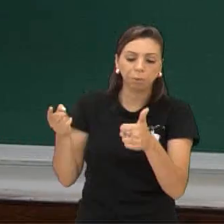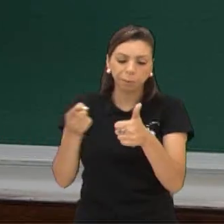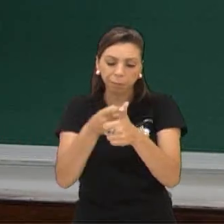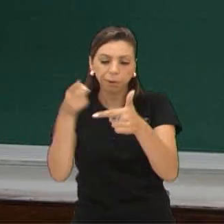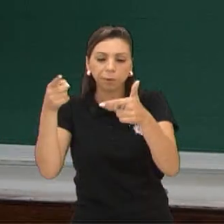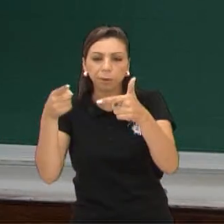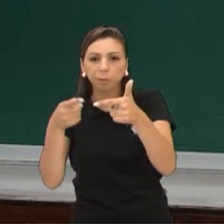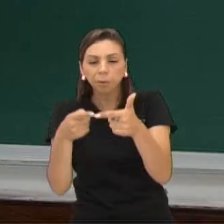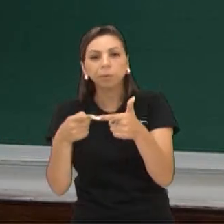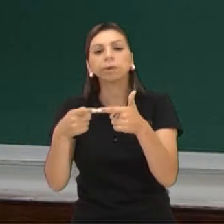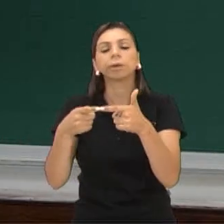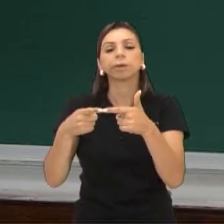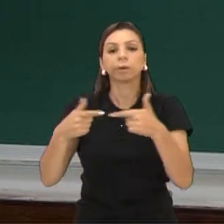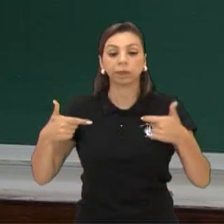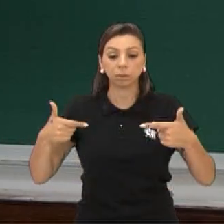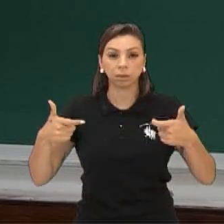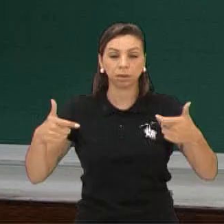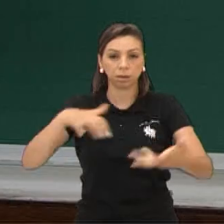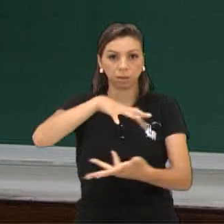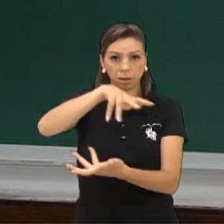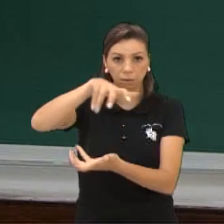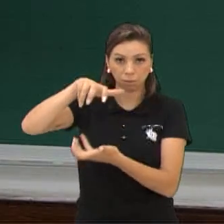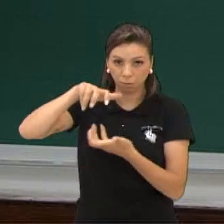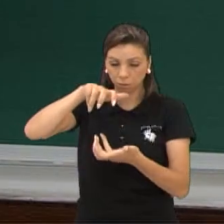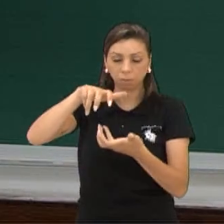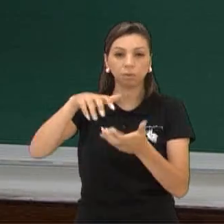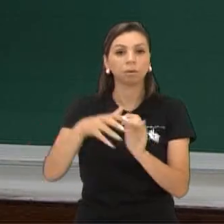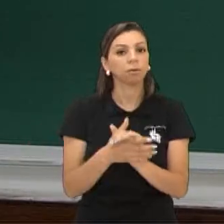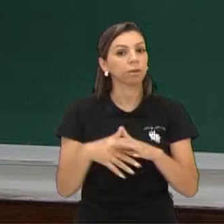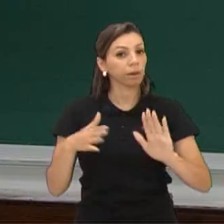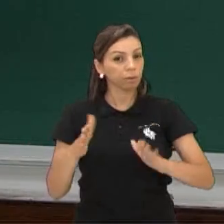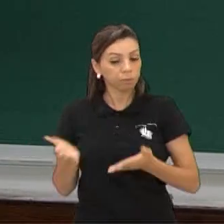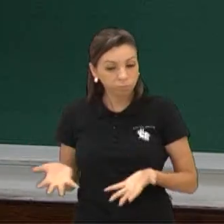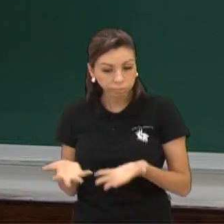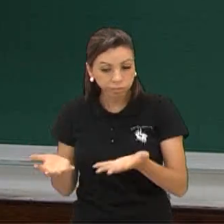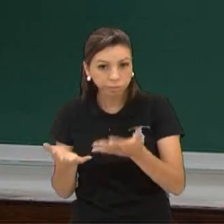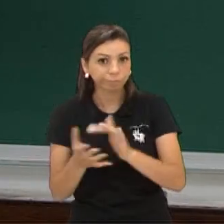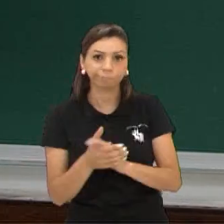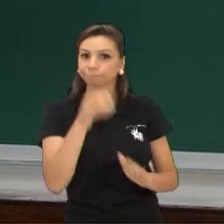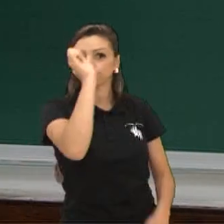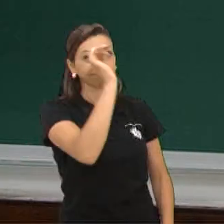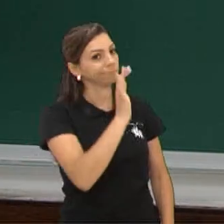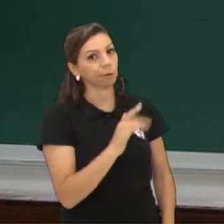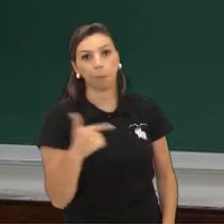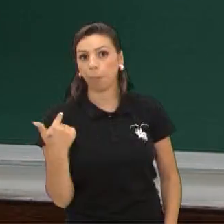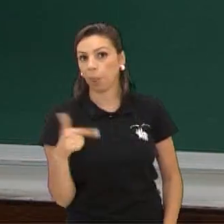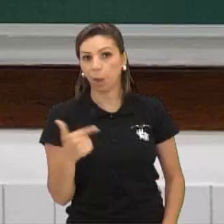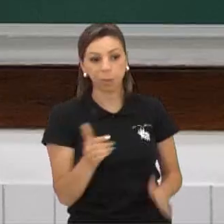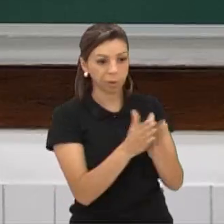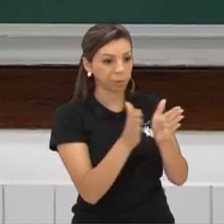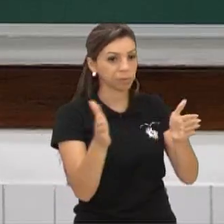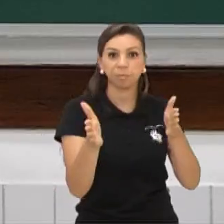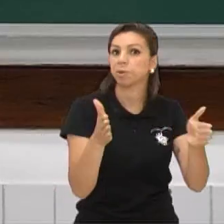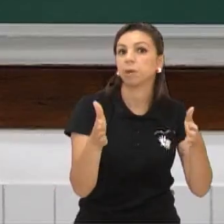Primeira e Segunda Guerra Mundial, que ajudaram uma organização sistemática, Brasil não passou por esse período. E então nós vamos